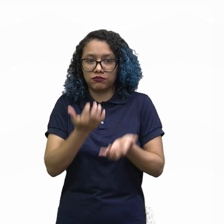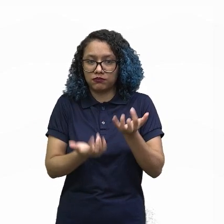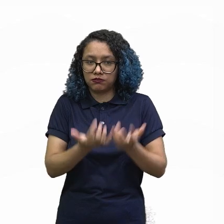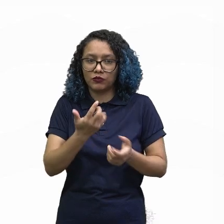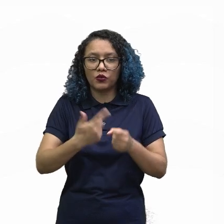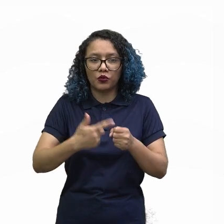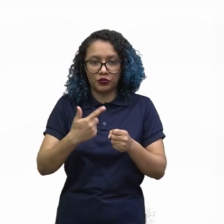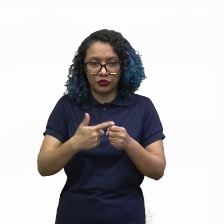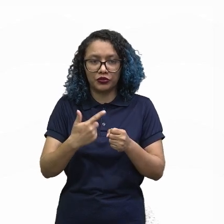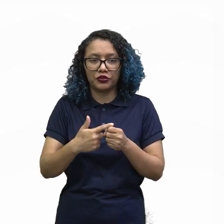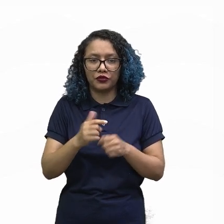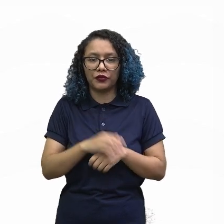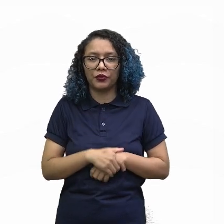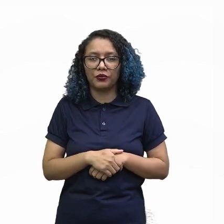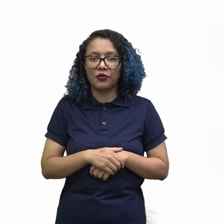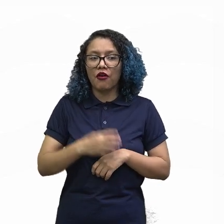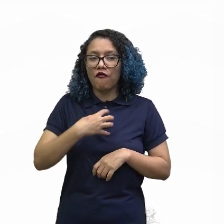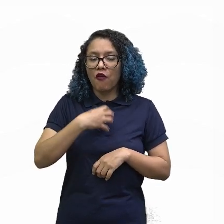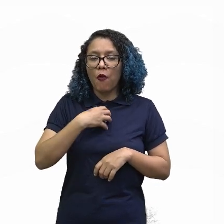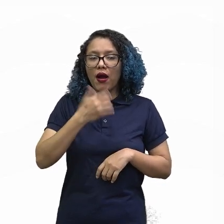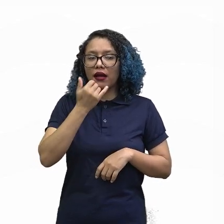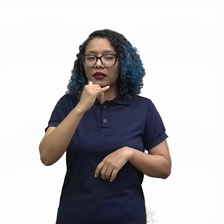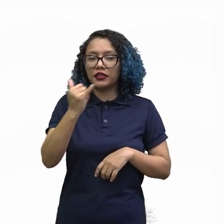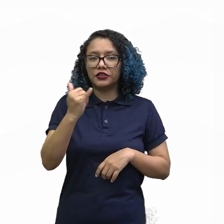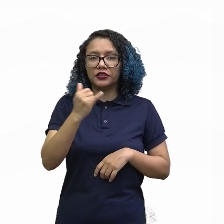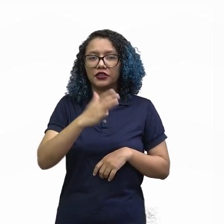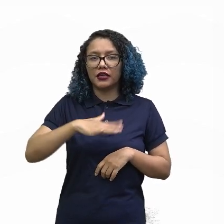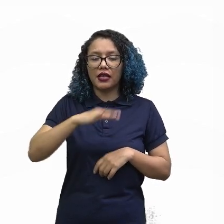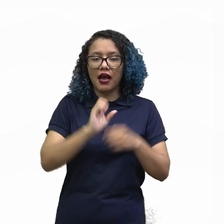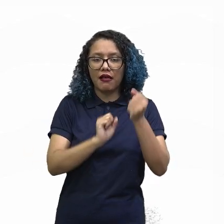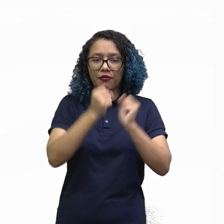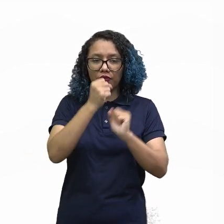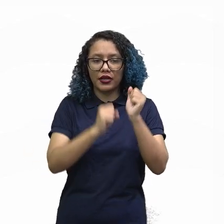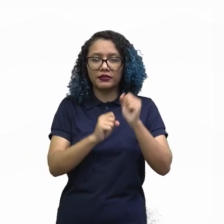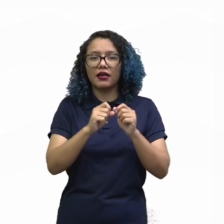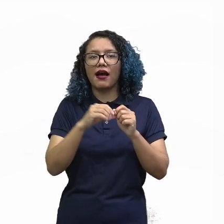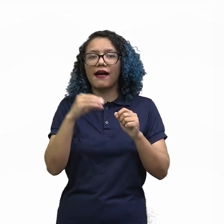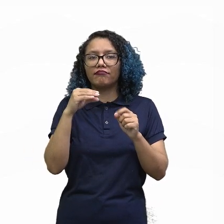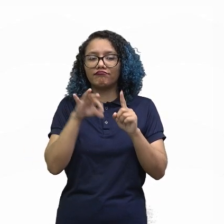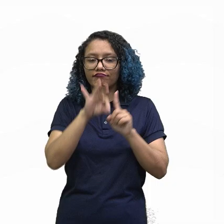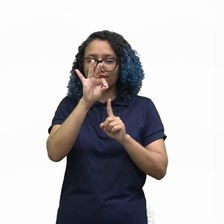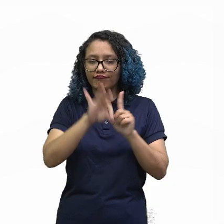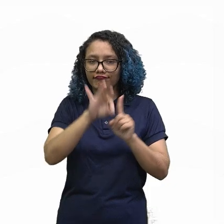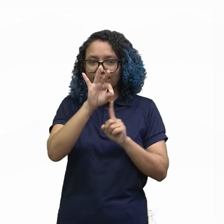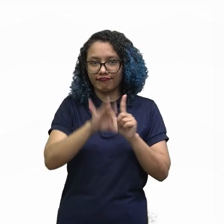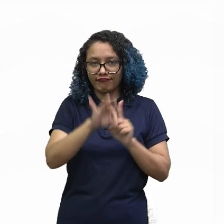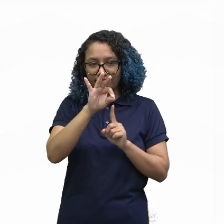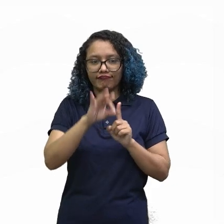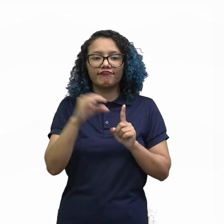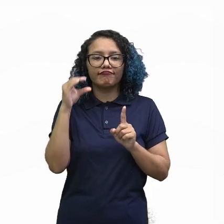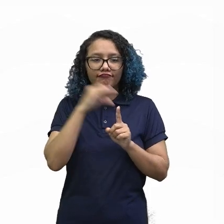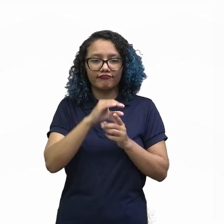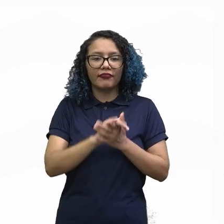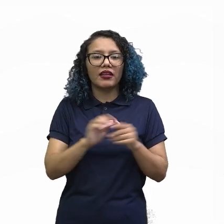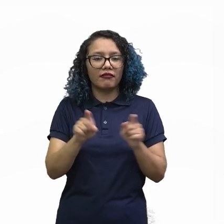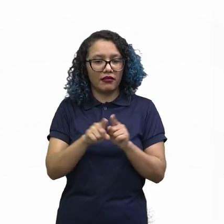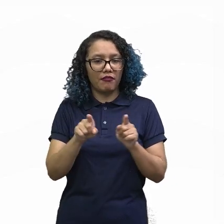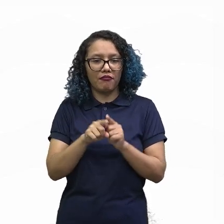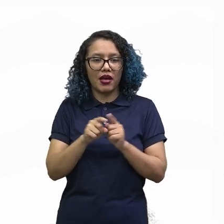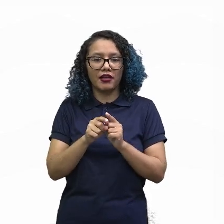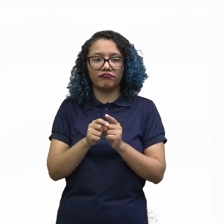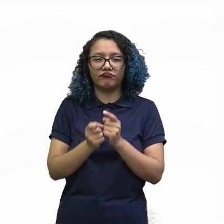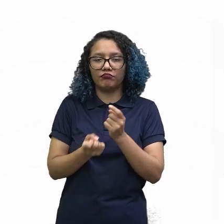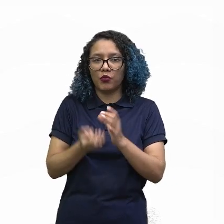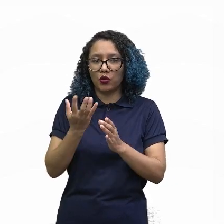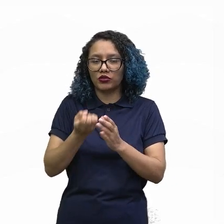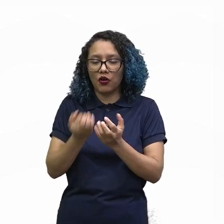energia para usinas termoelétricas, aquecimento e produção de vapor.